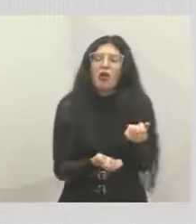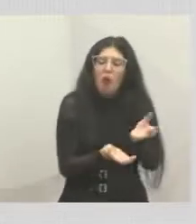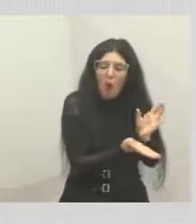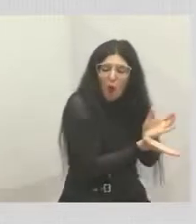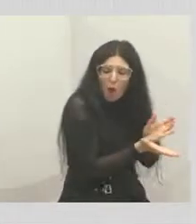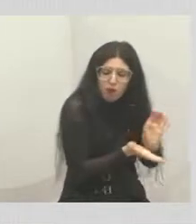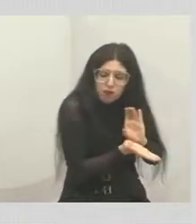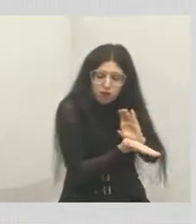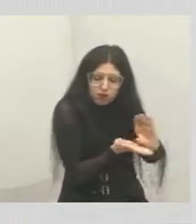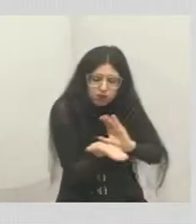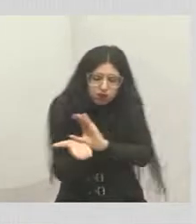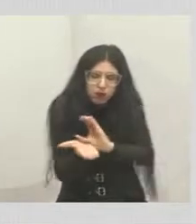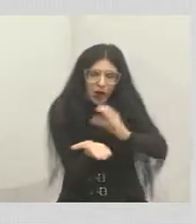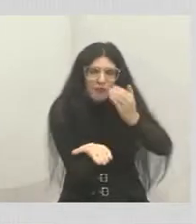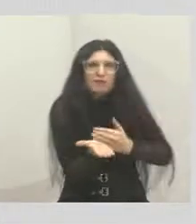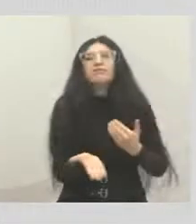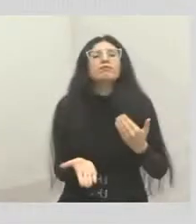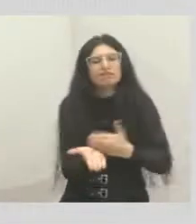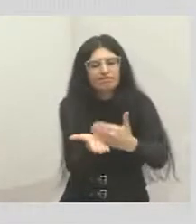de